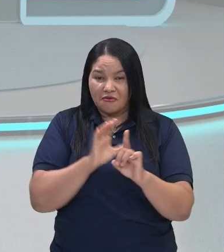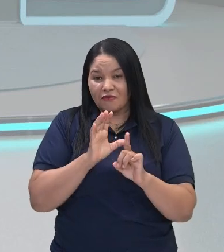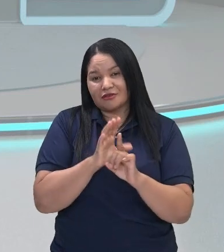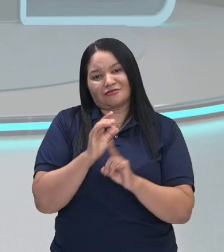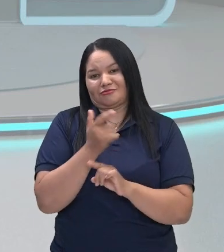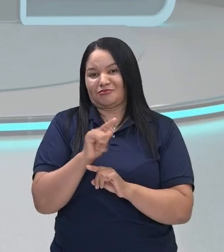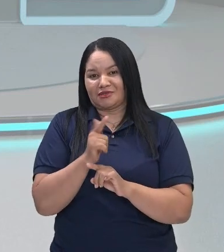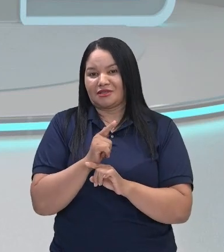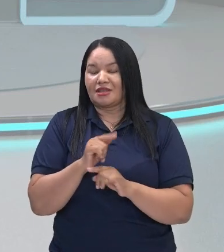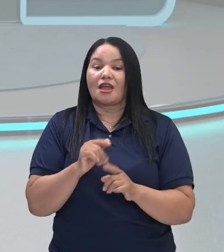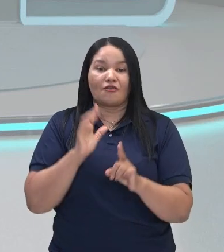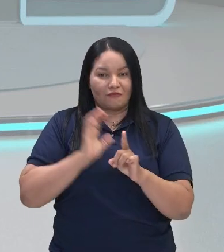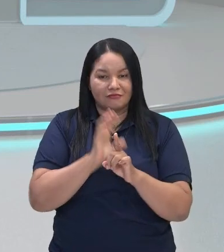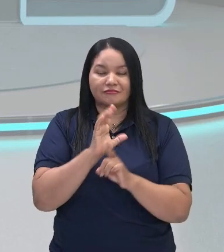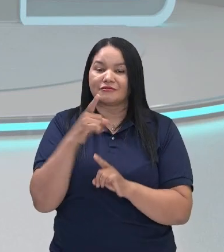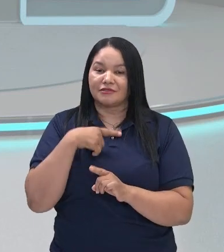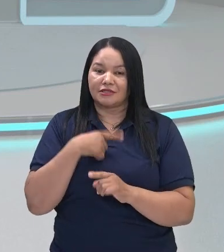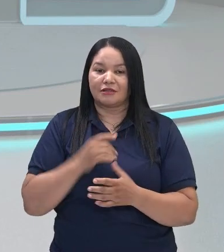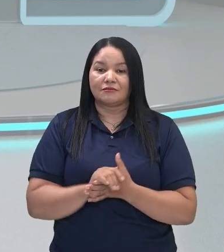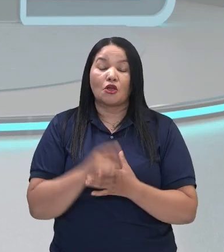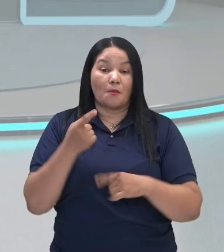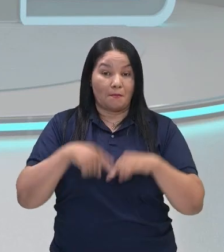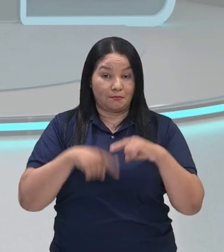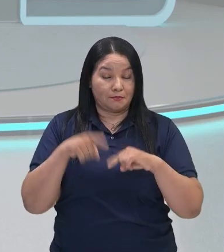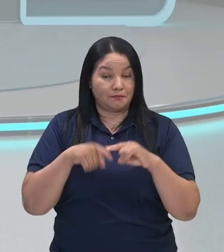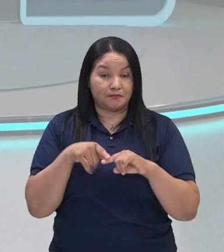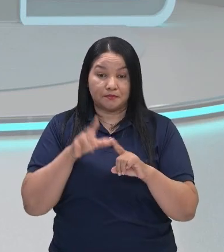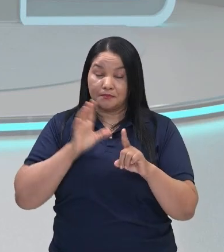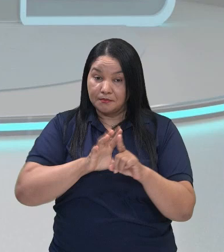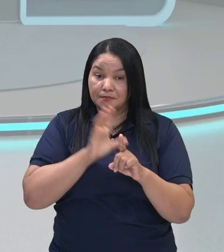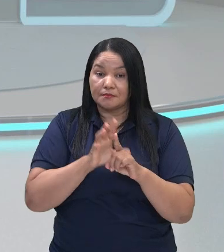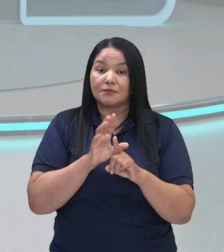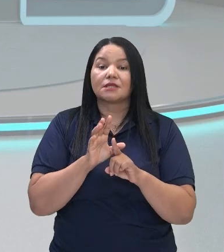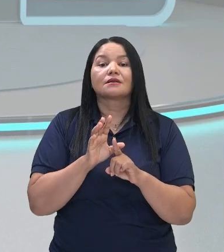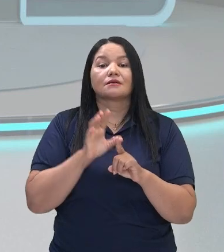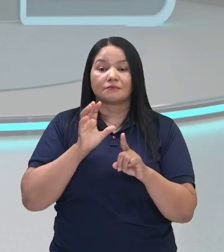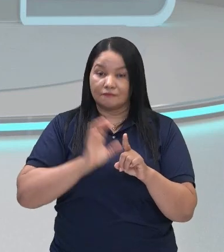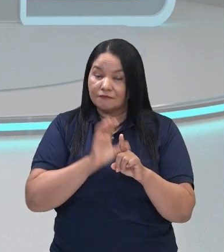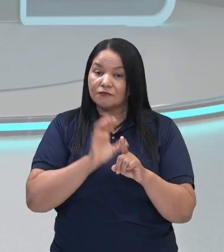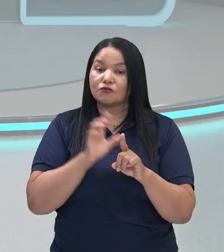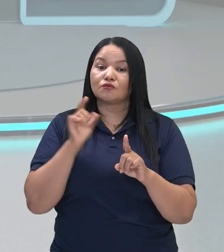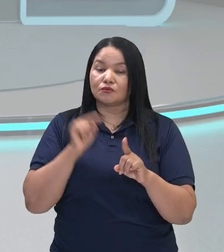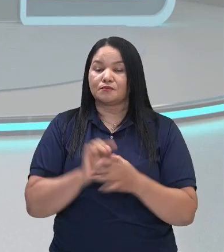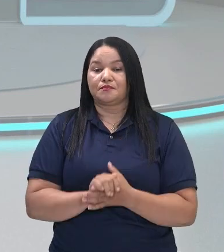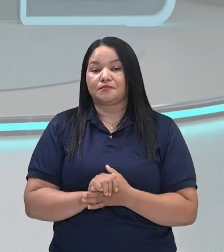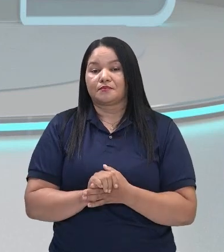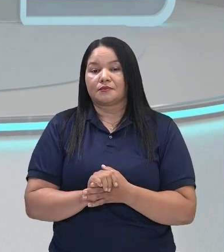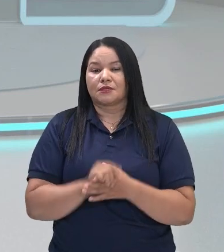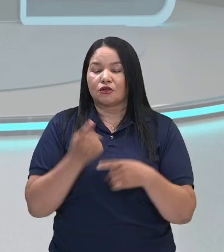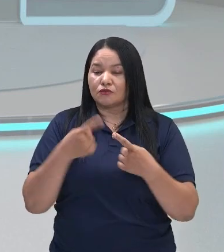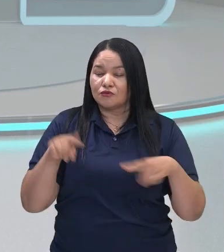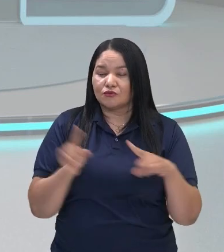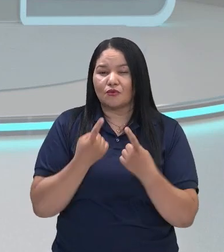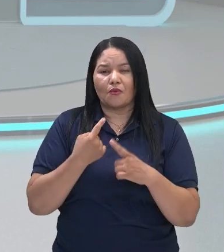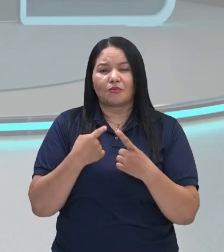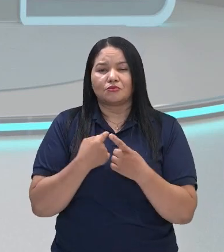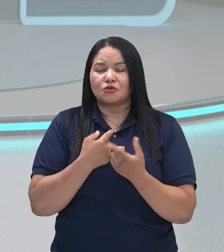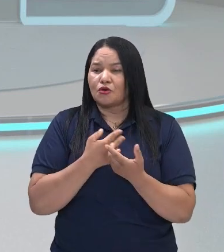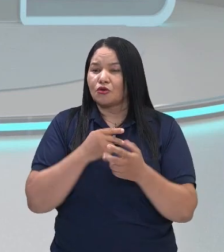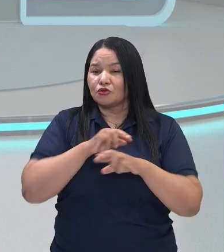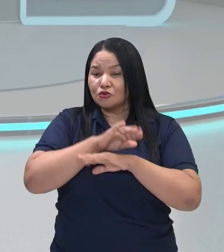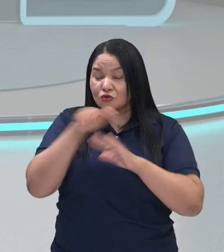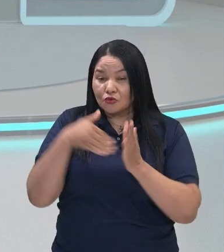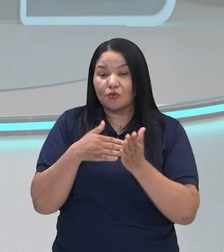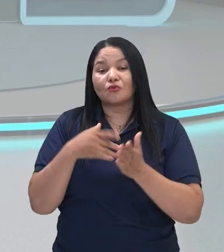Então, na verdade, passou a ser uma ferramenta para influenciar. E o som está em tudo. E